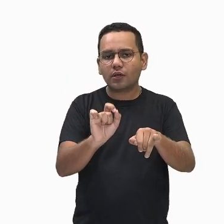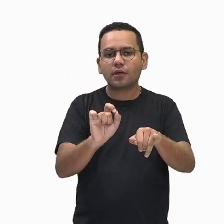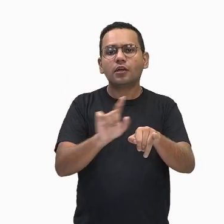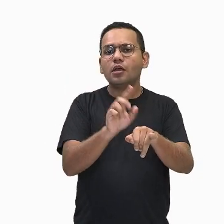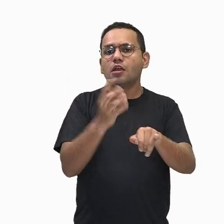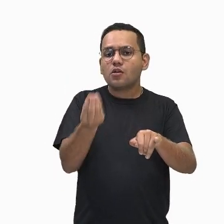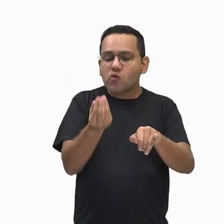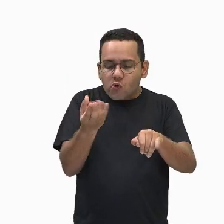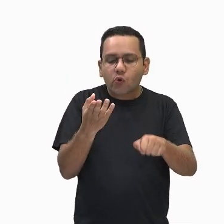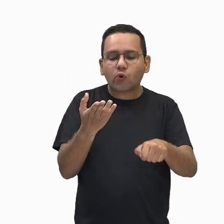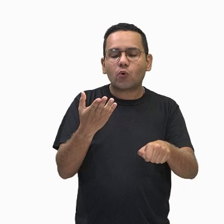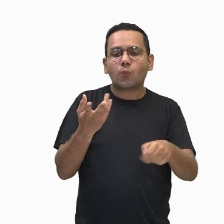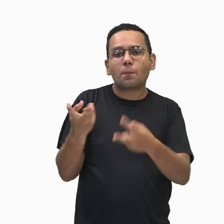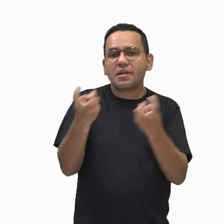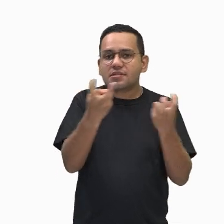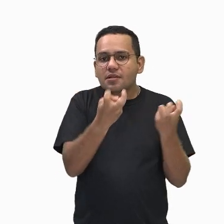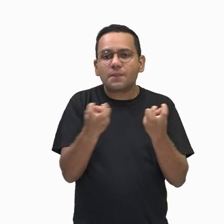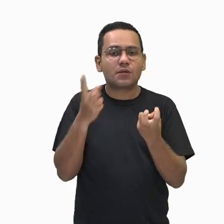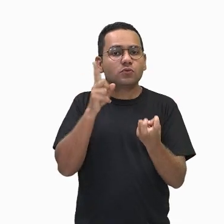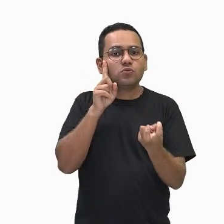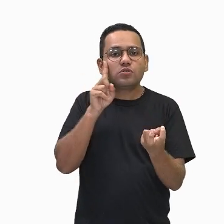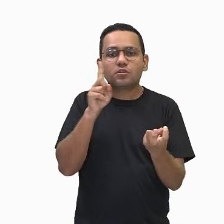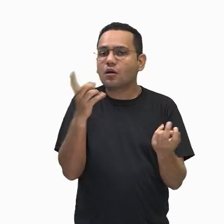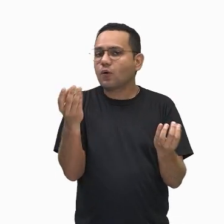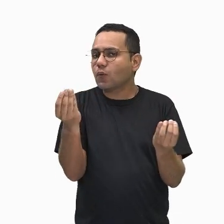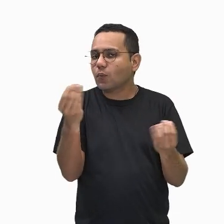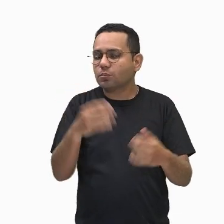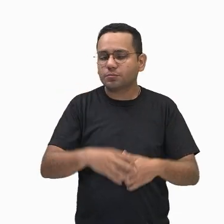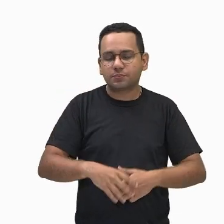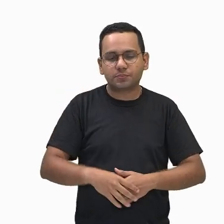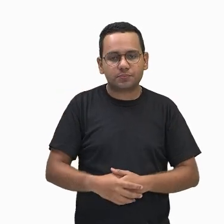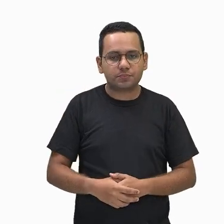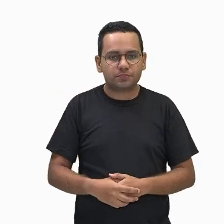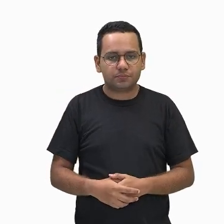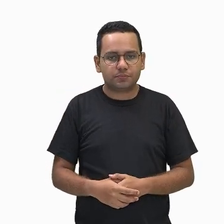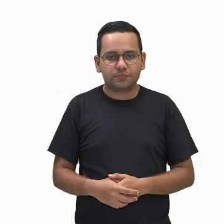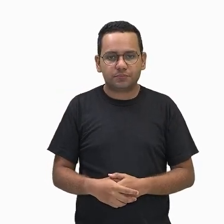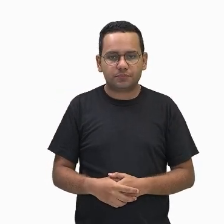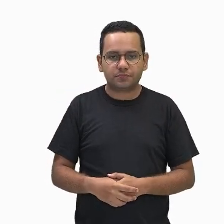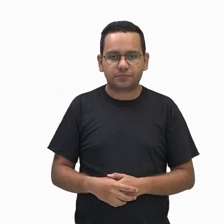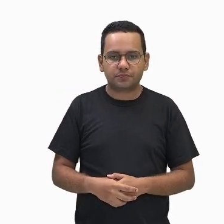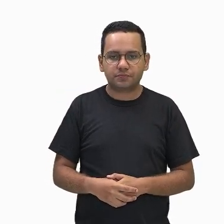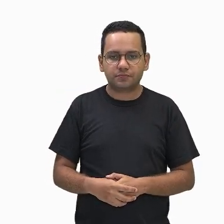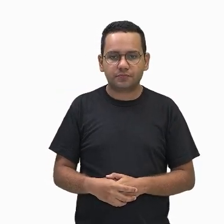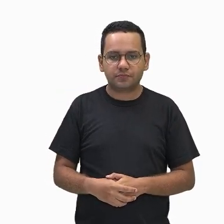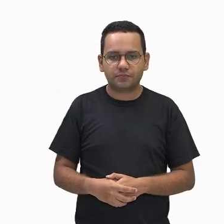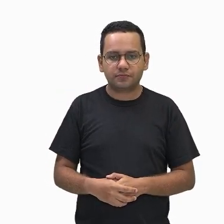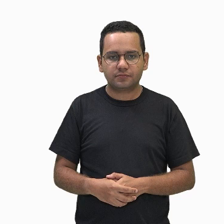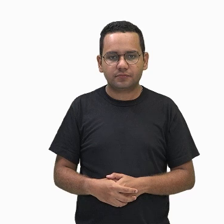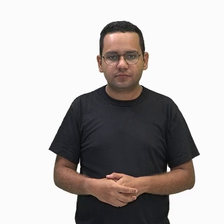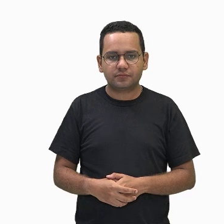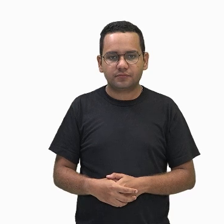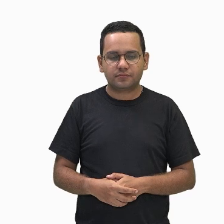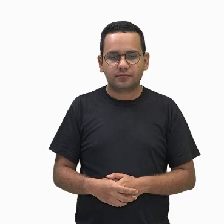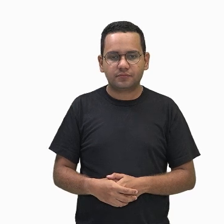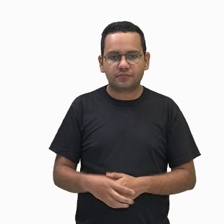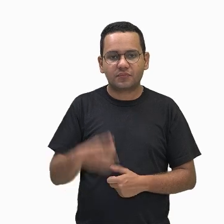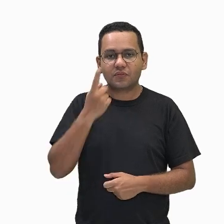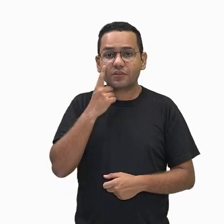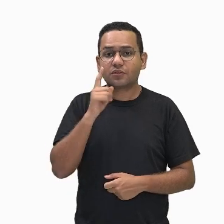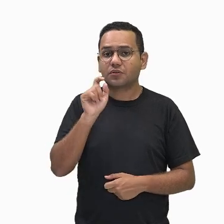química, ela está inserida no nosso cotidiano graças,